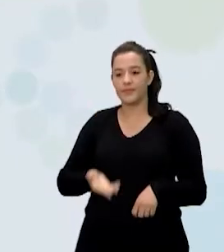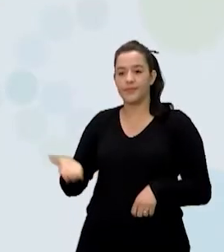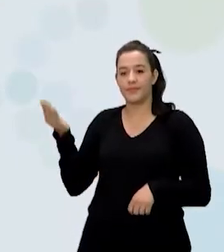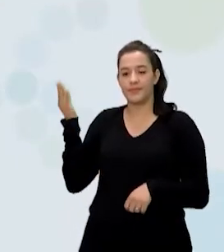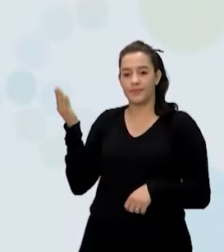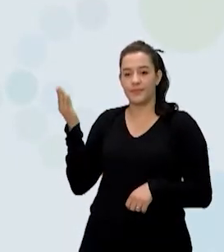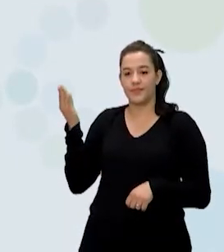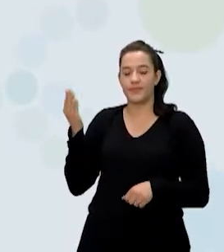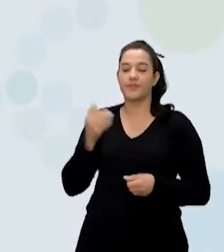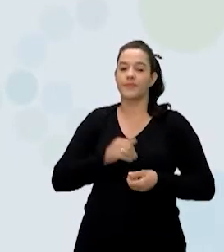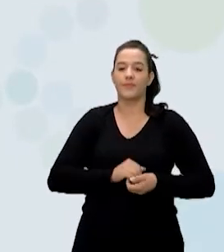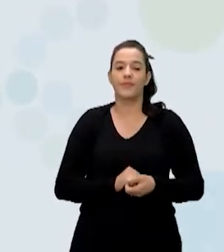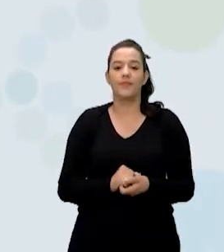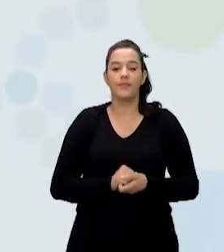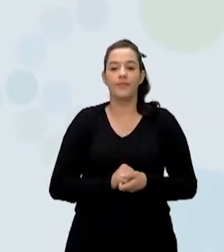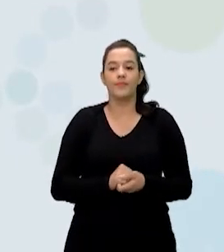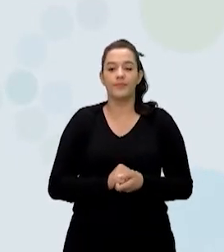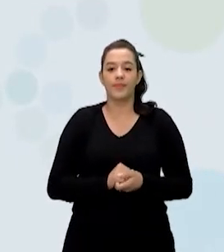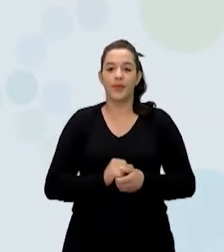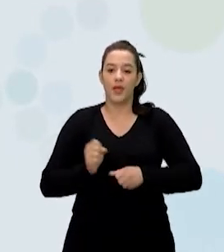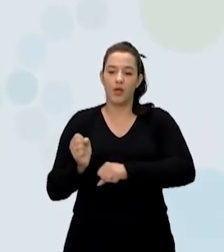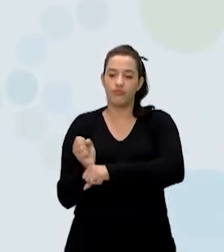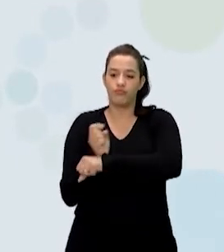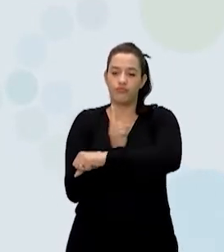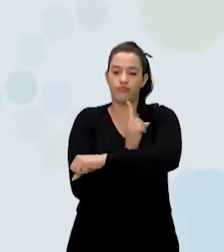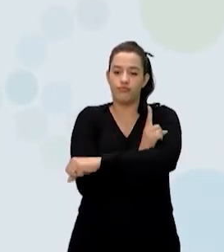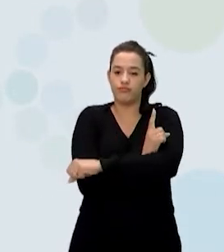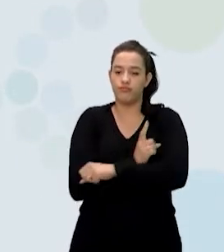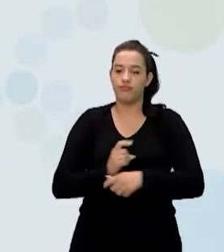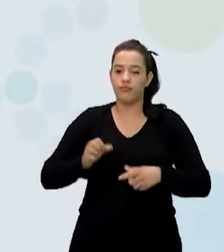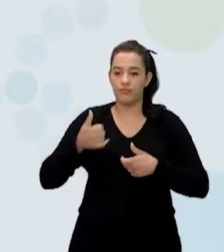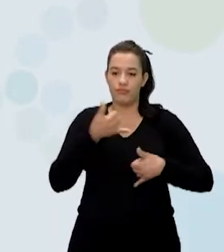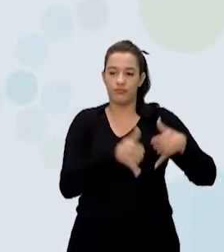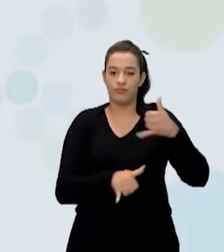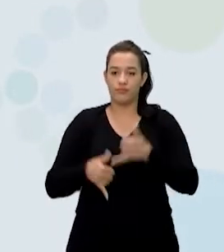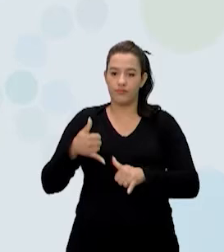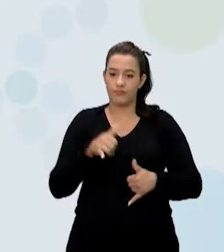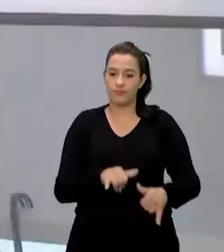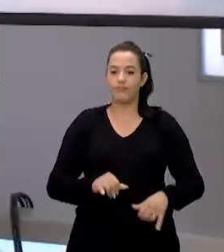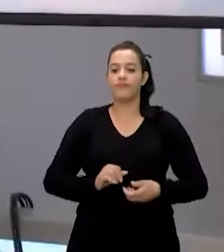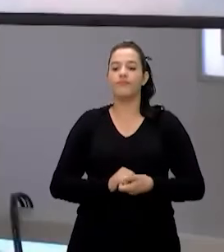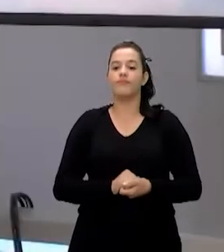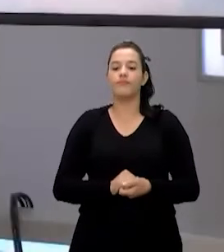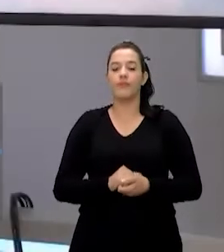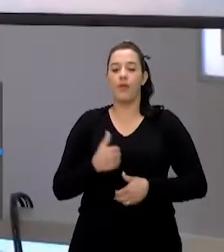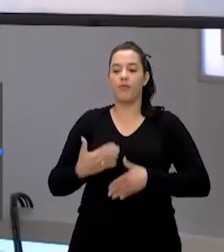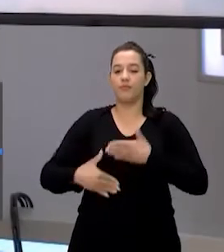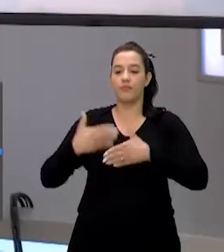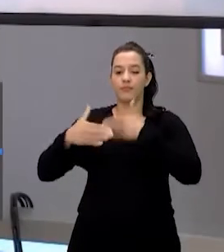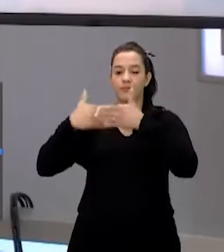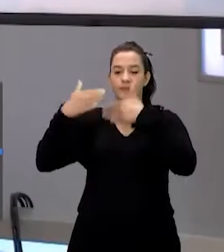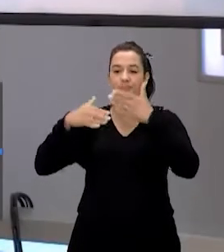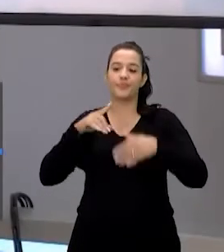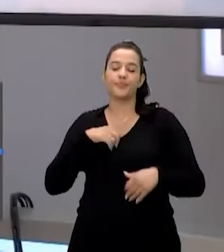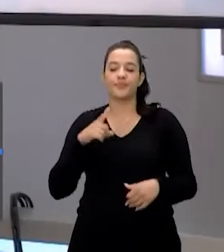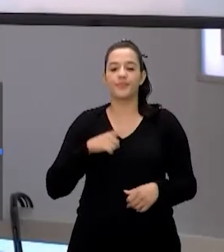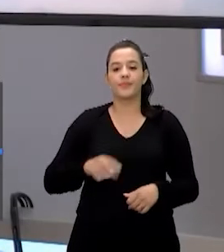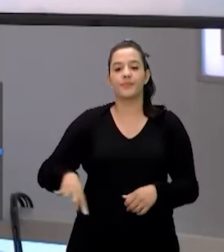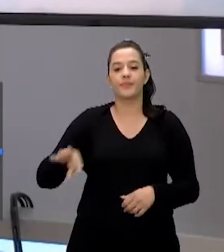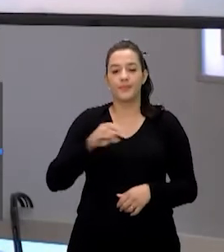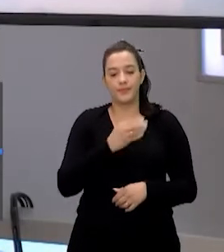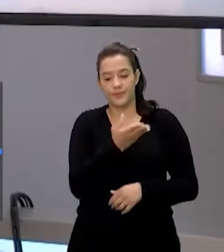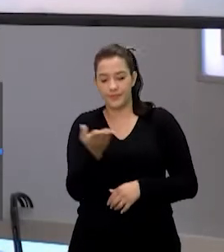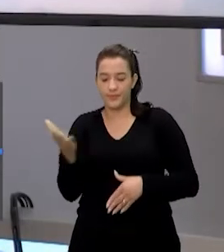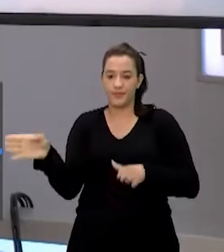é Origem da Vida, Evolução Química. E aí, né, para vocês ainda que estão chegando, né, que estão aí